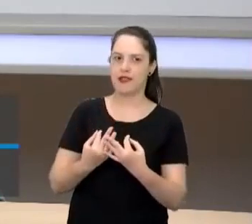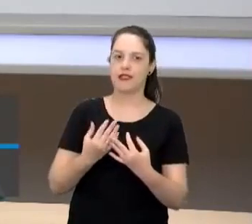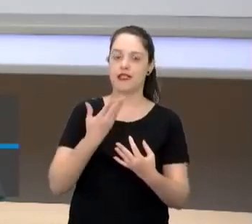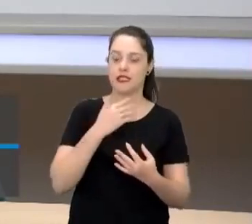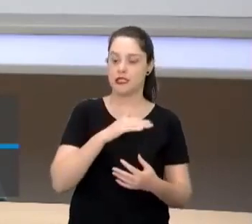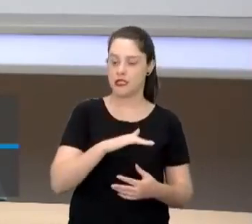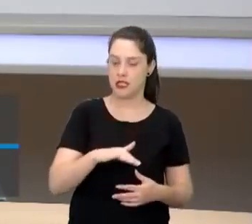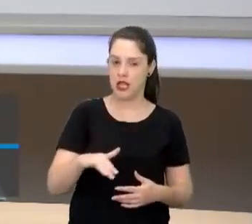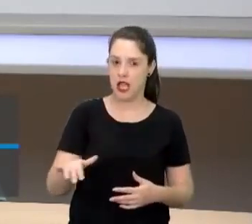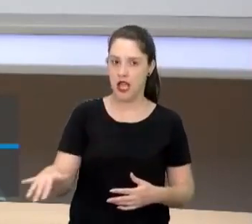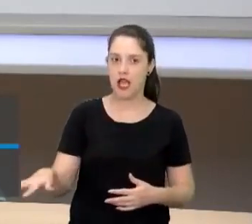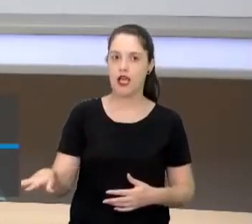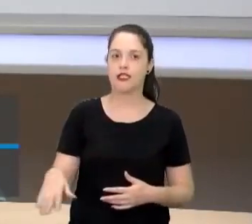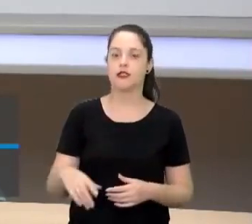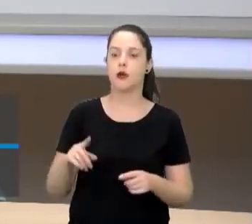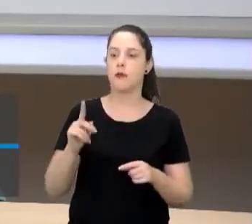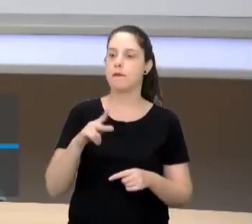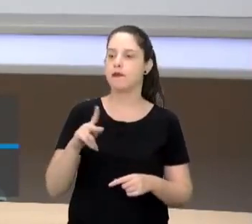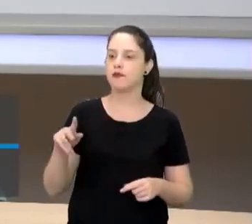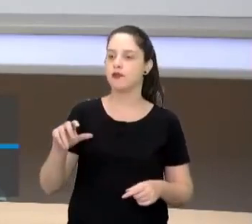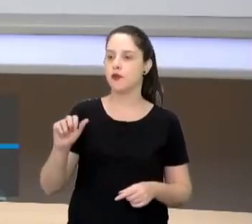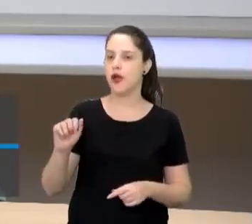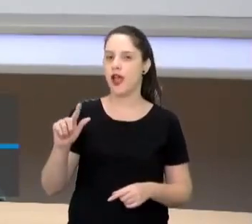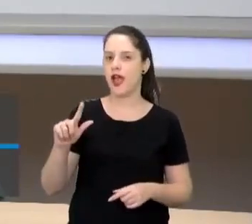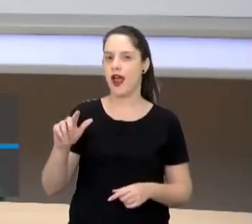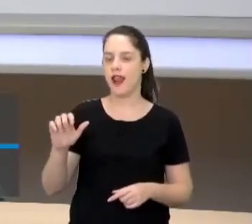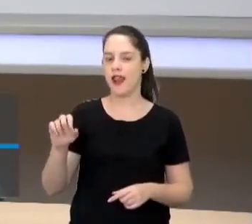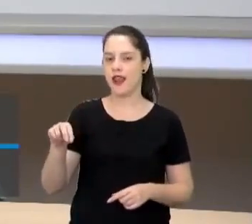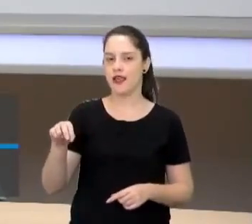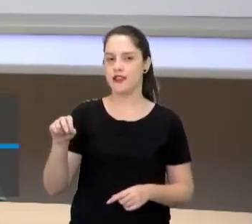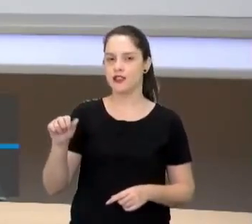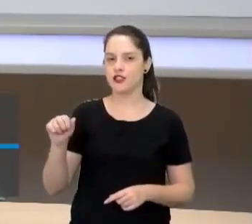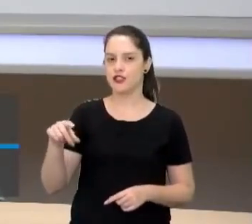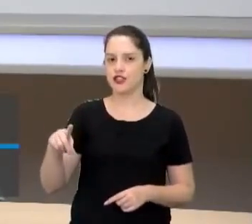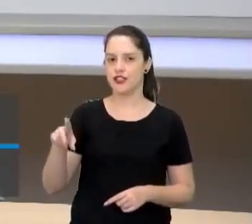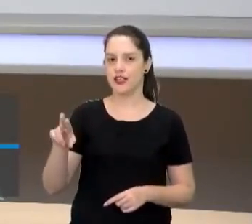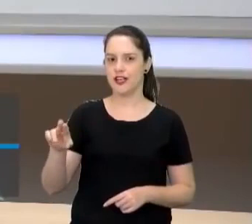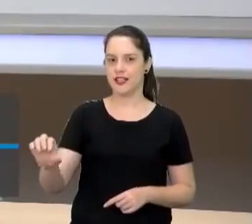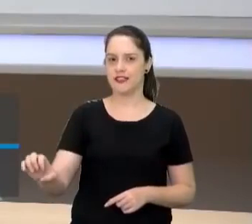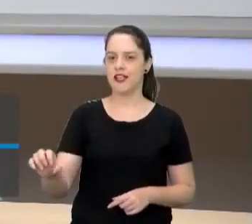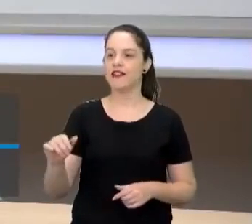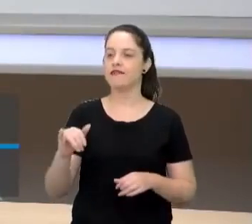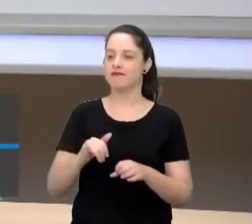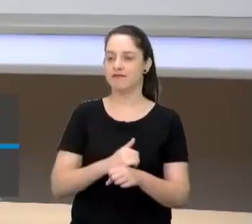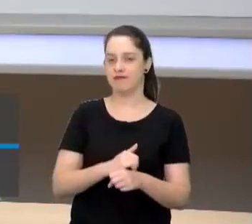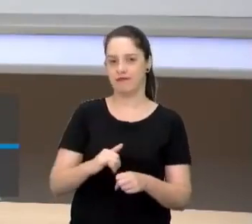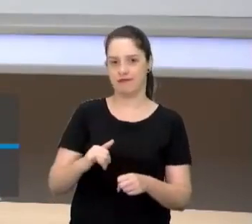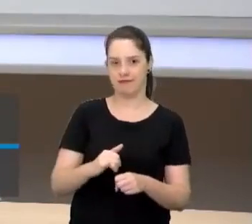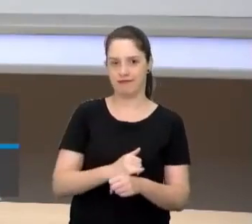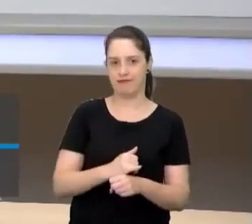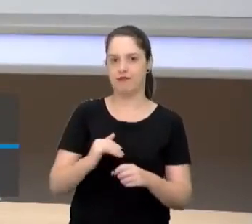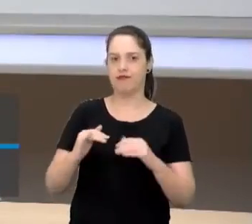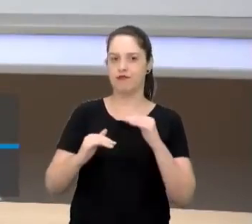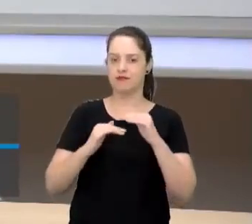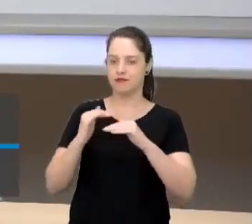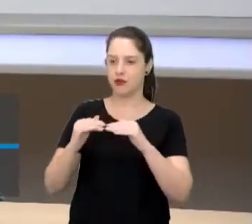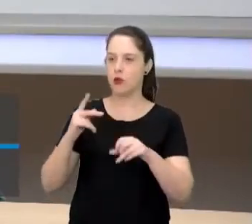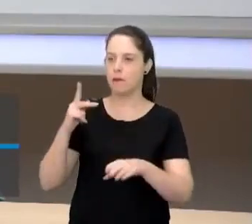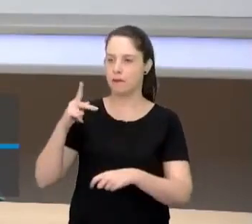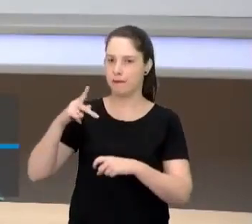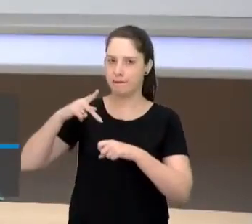crianças. Professor Alexandro falou construção de projetos sendo o aluno o